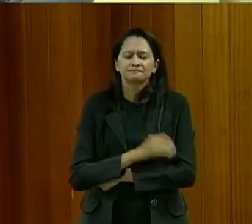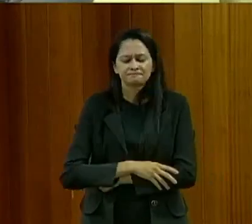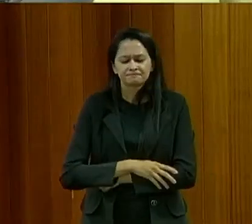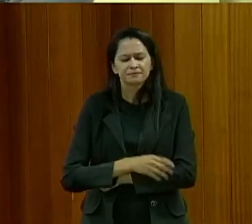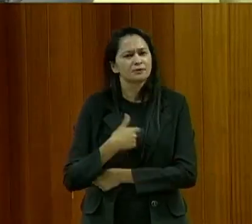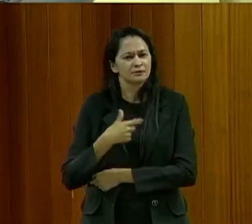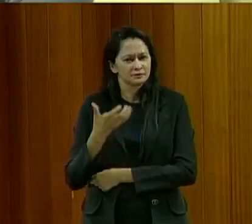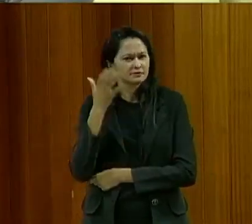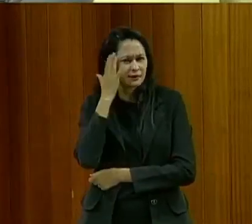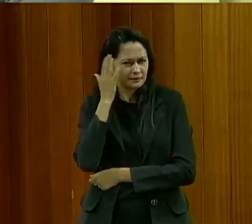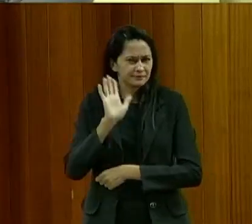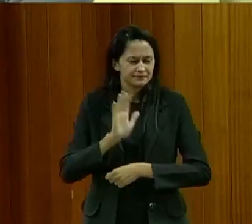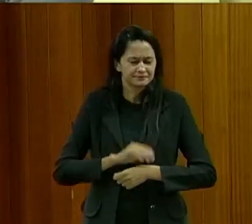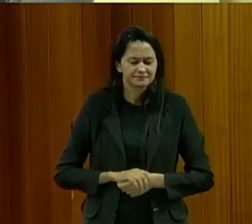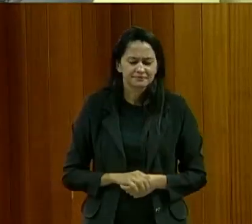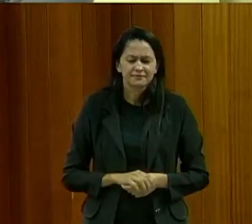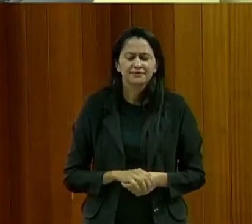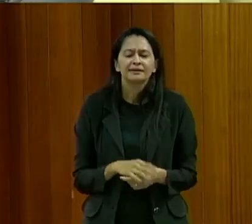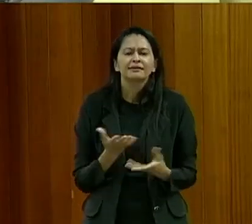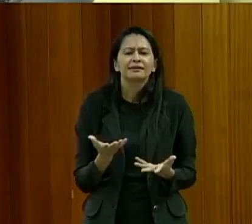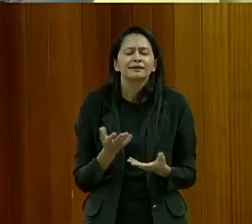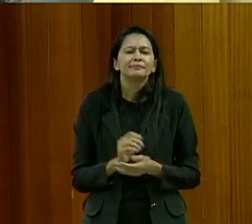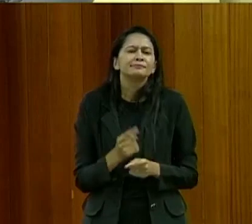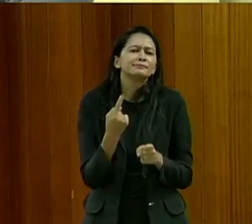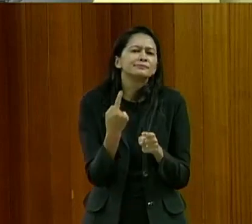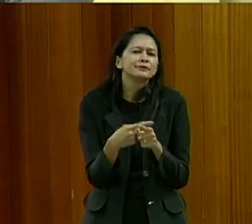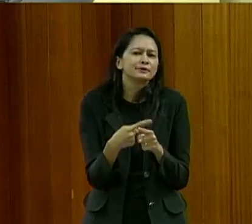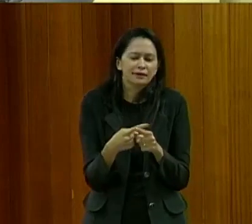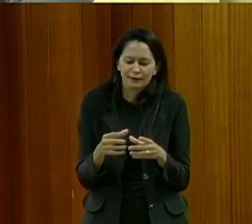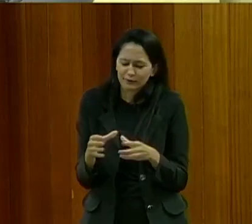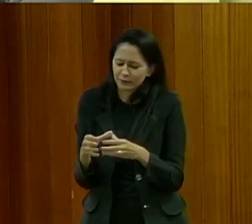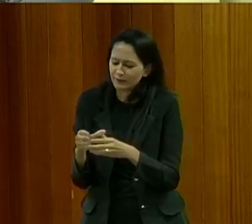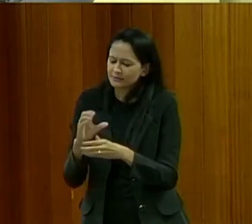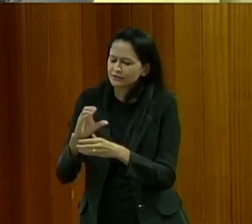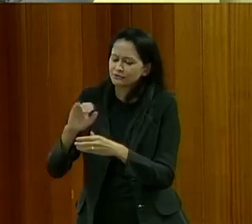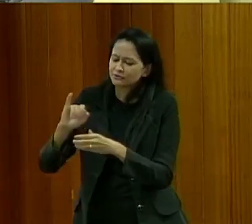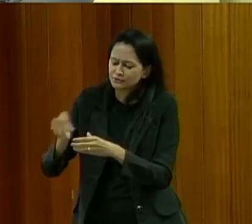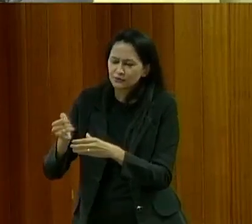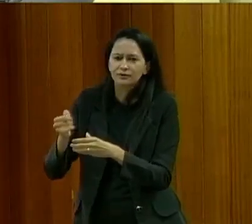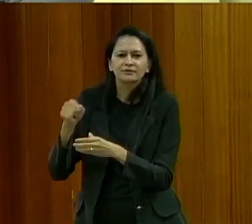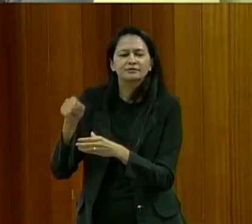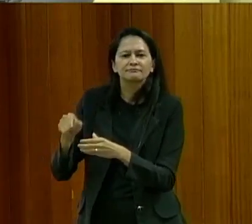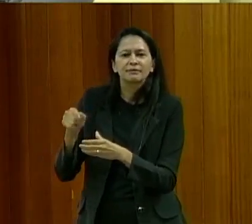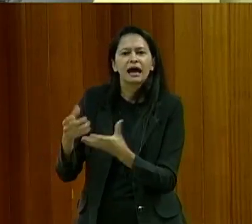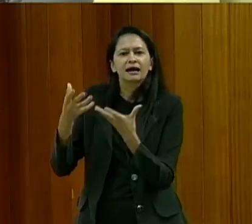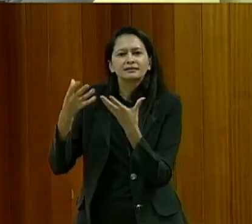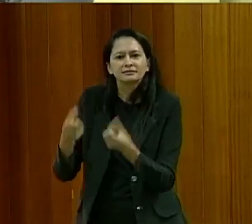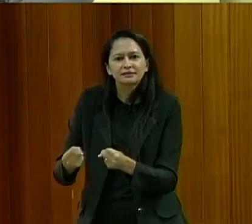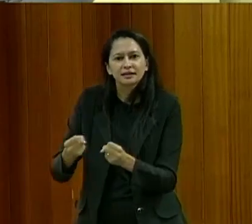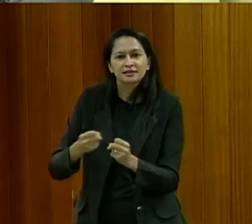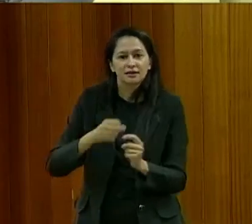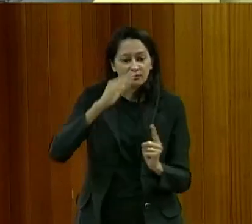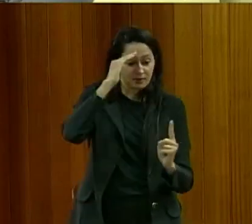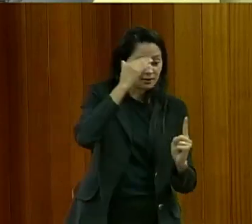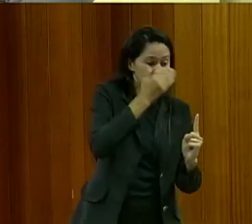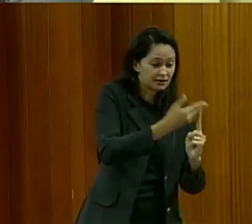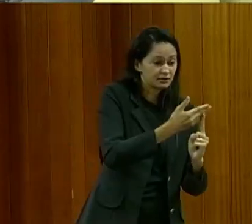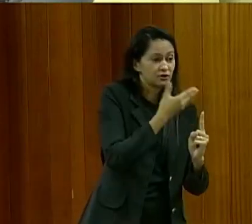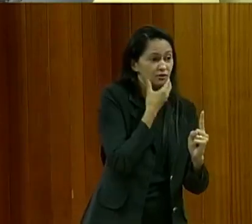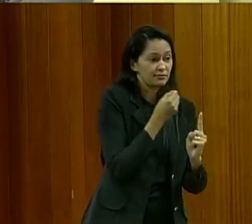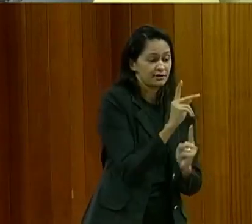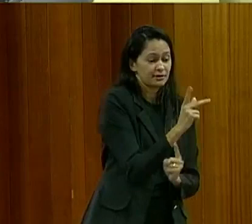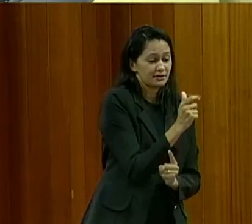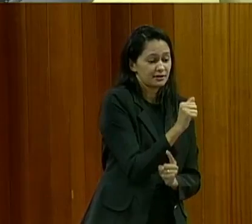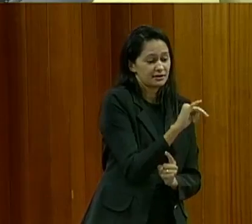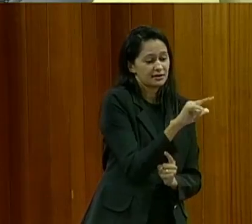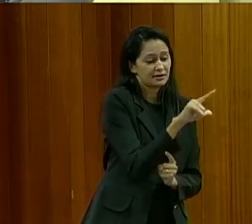por que razão que a CCJ aprovou a homenagem a Ailê Pinheiro, está aqui na minha mão, sem ouvir os moradores da